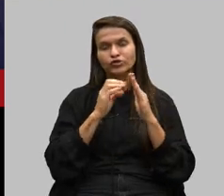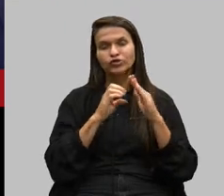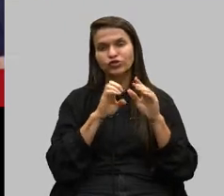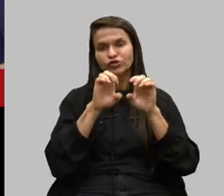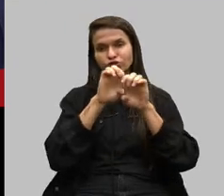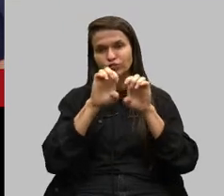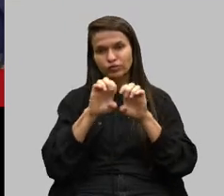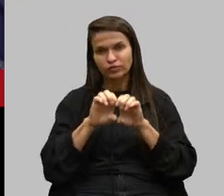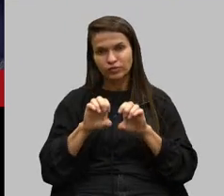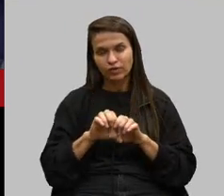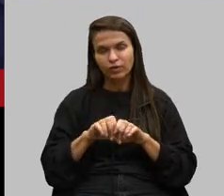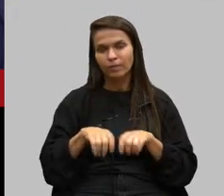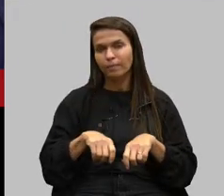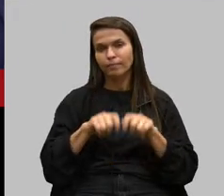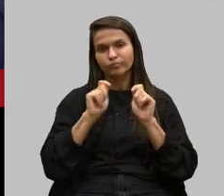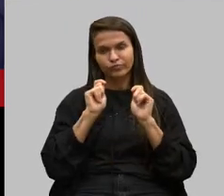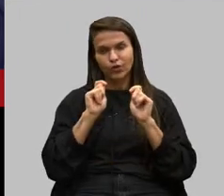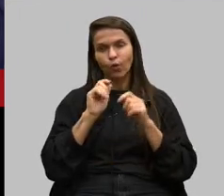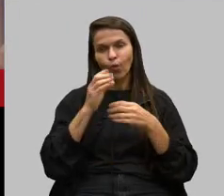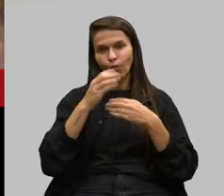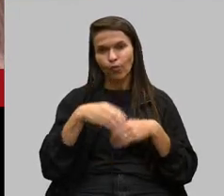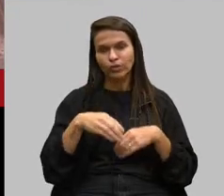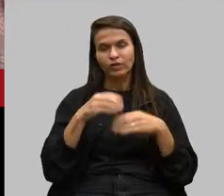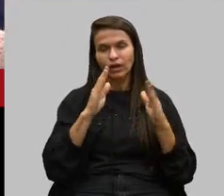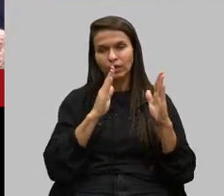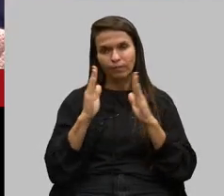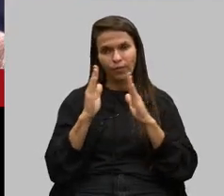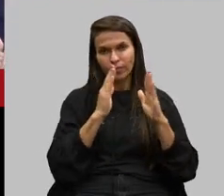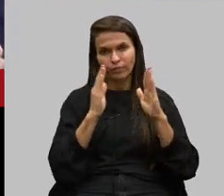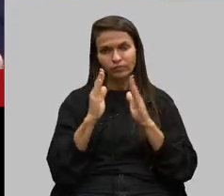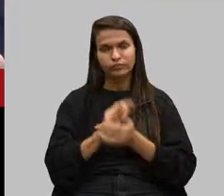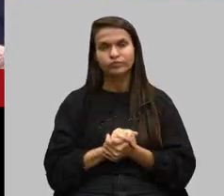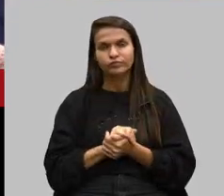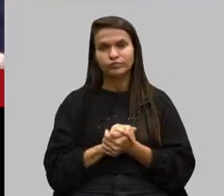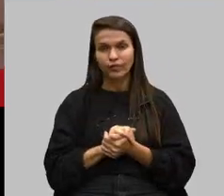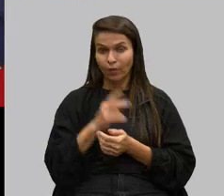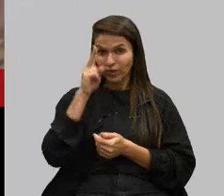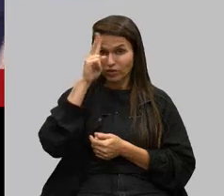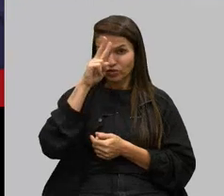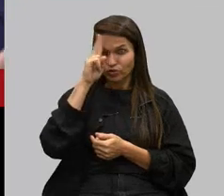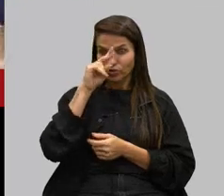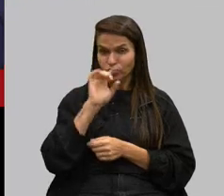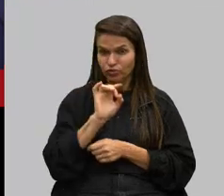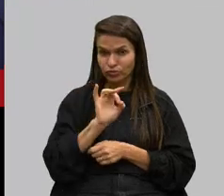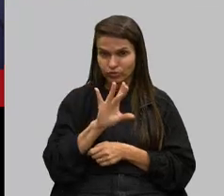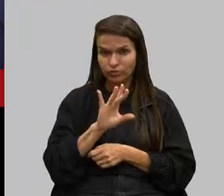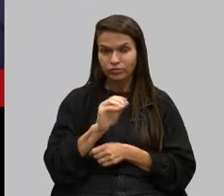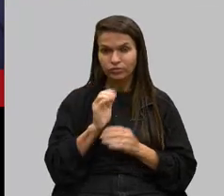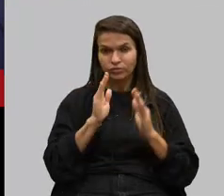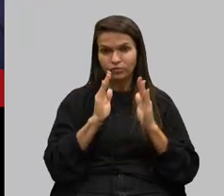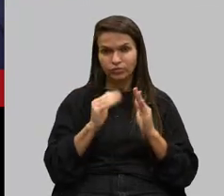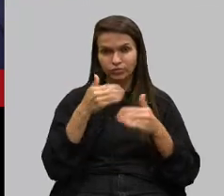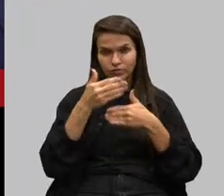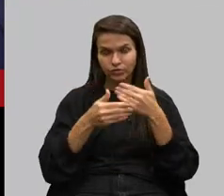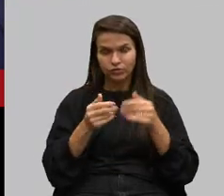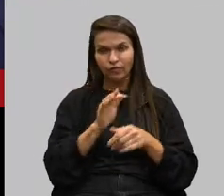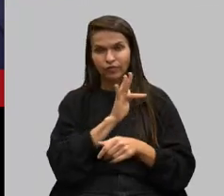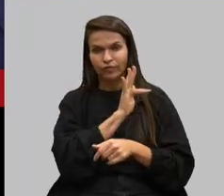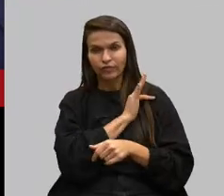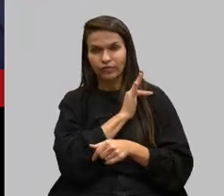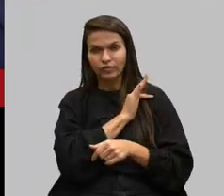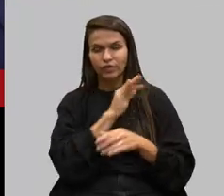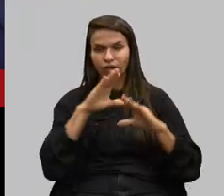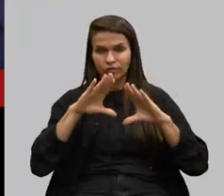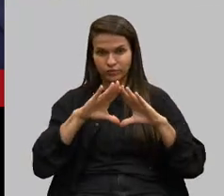impediria a realização de concurso público naquele momento eu tô pegando um histórico né que é a partir do processo de fiscalização da Assembleia